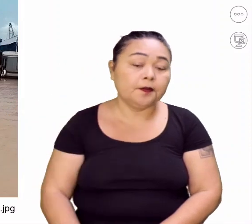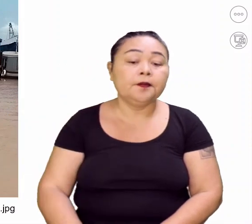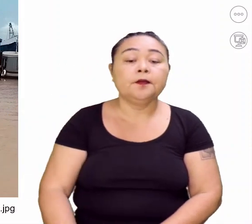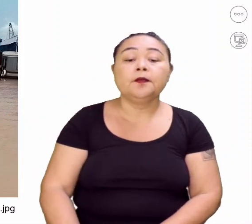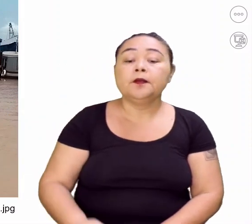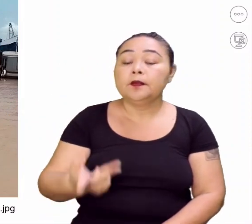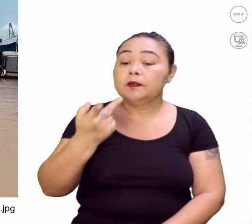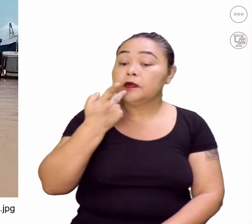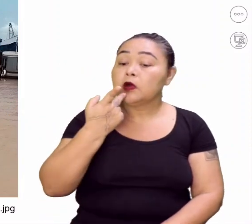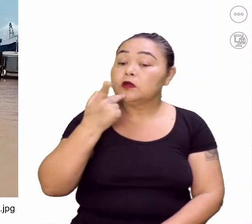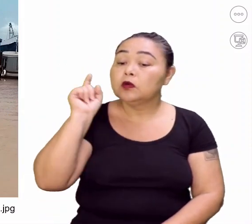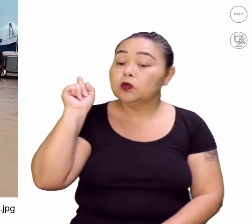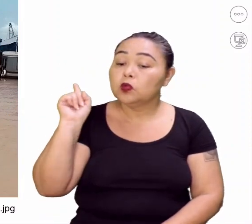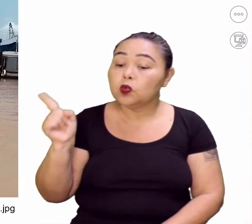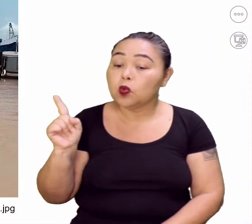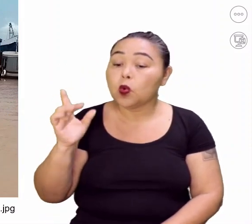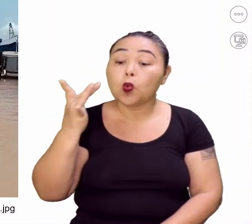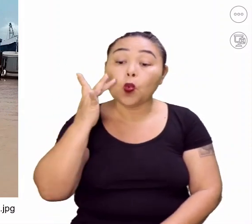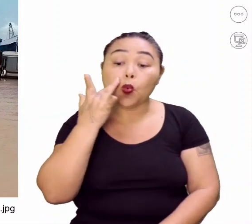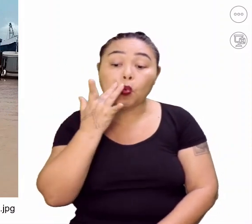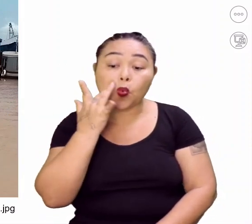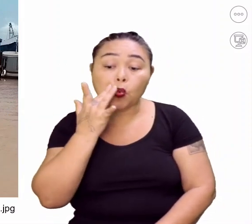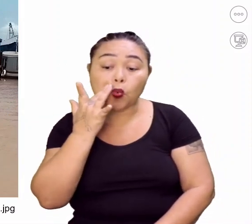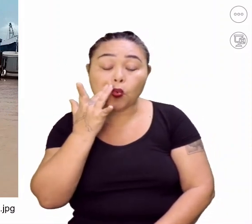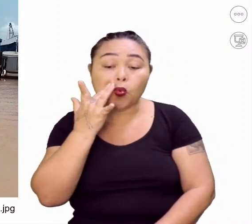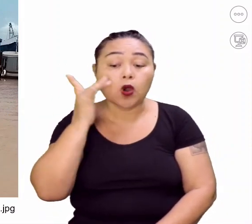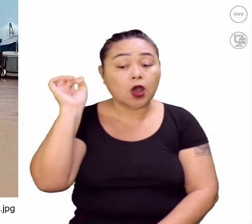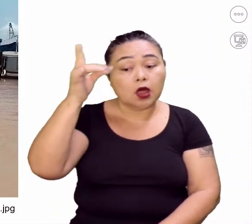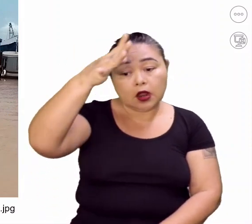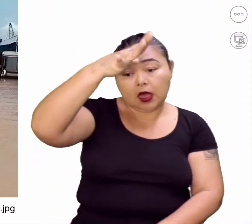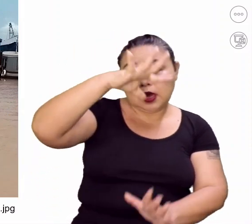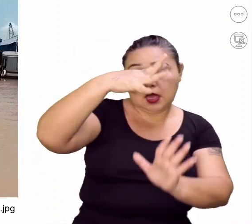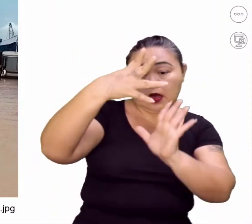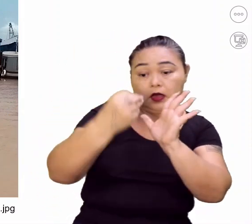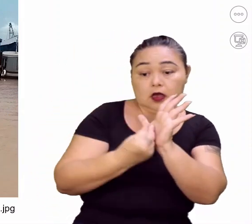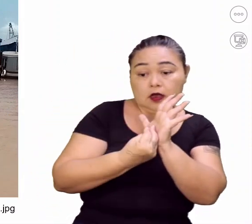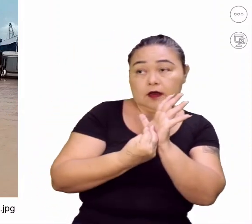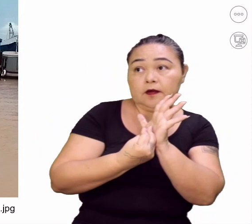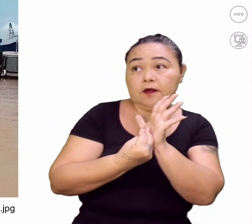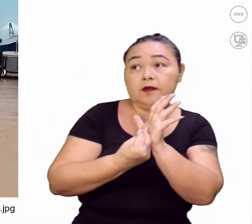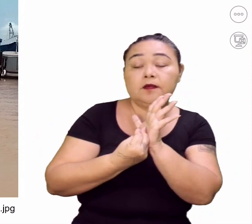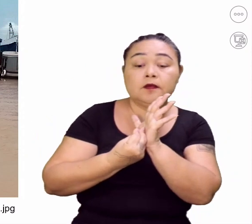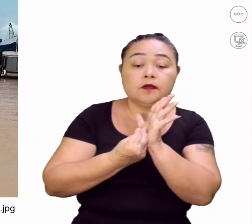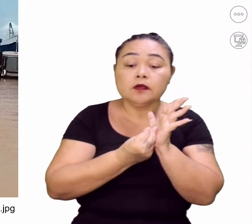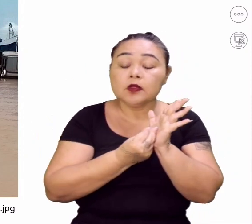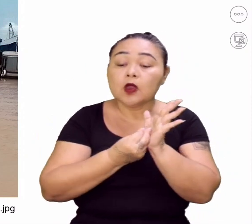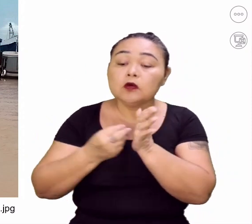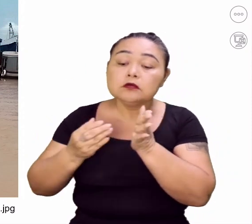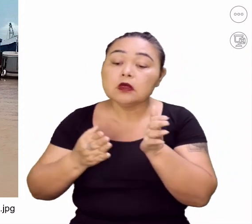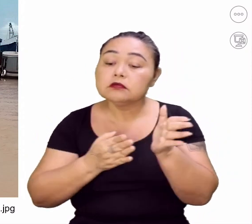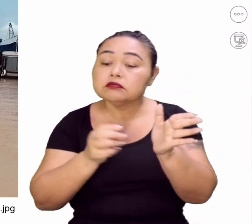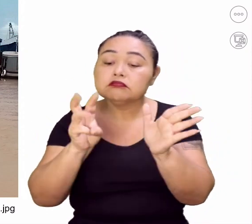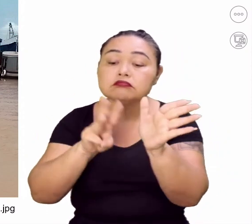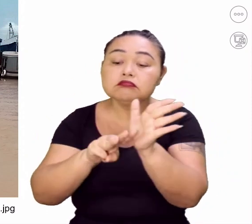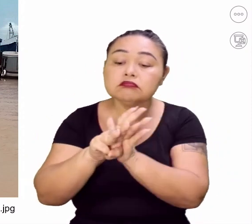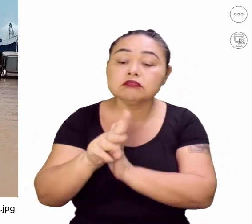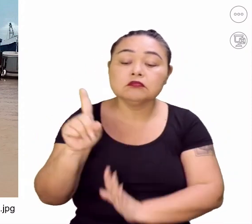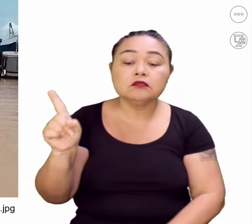falar em ouro na Amazônia, no Rio Madeira,